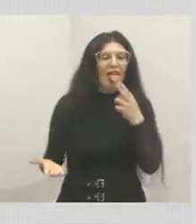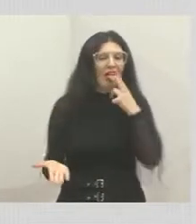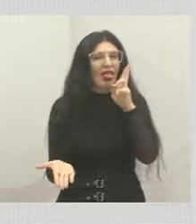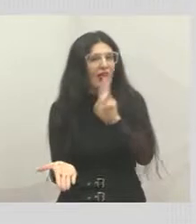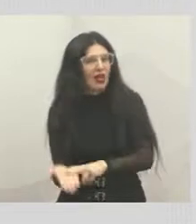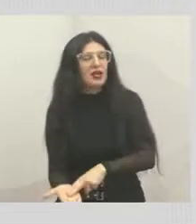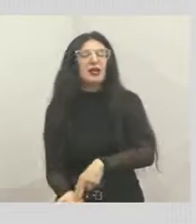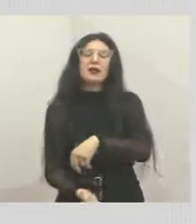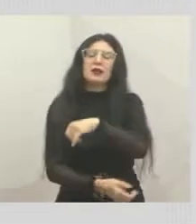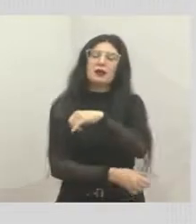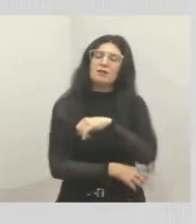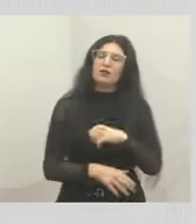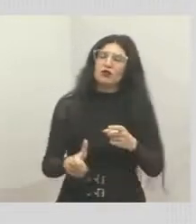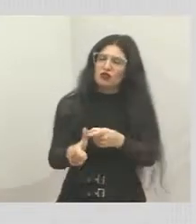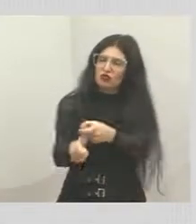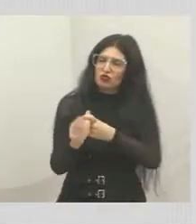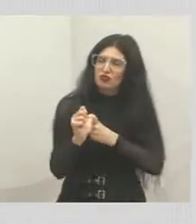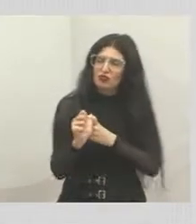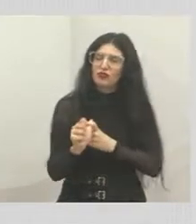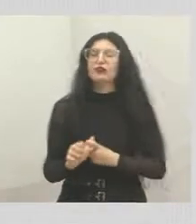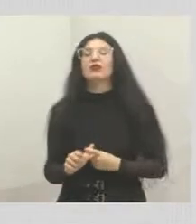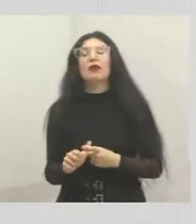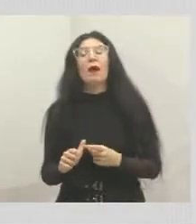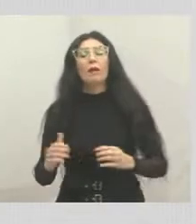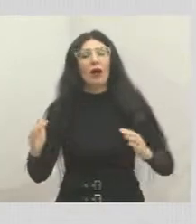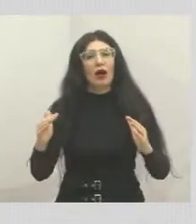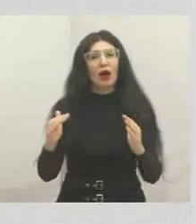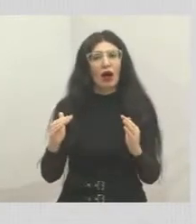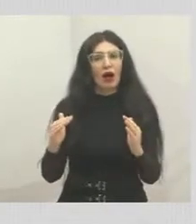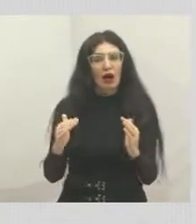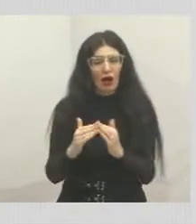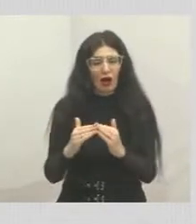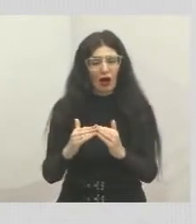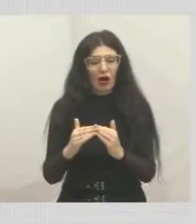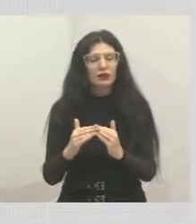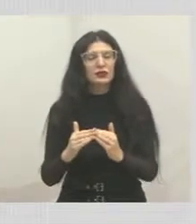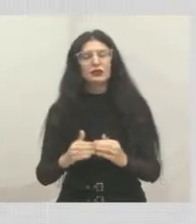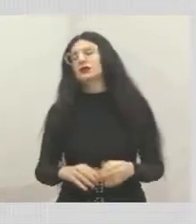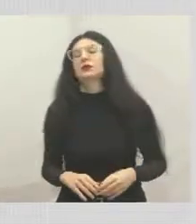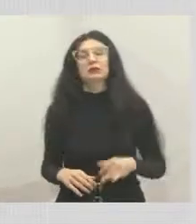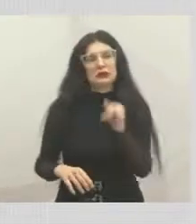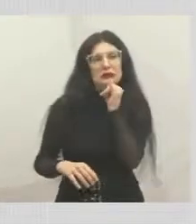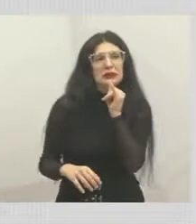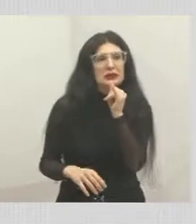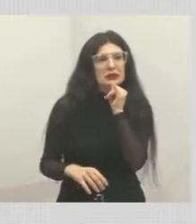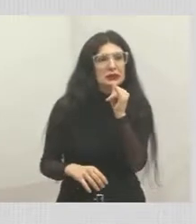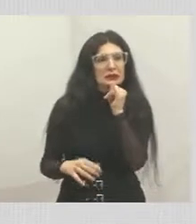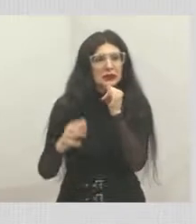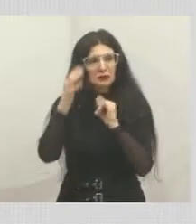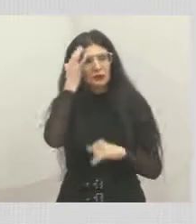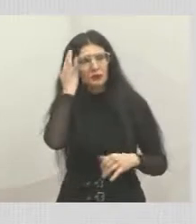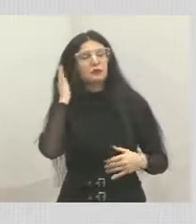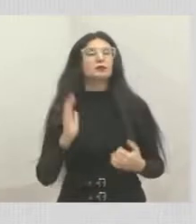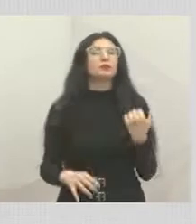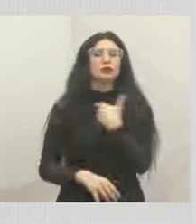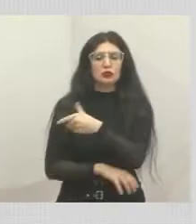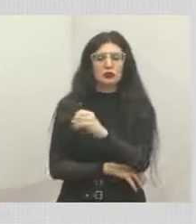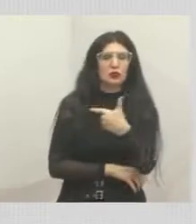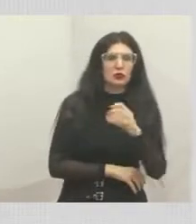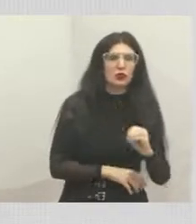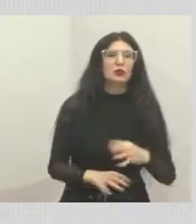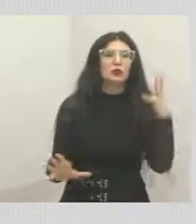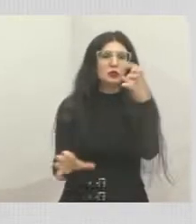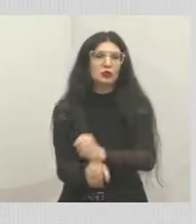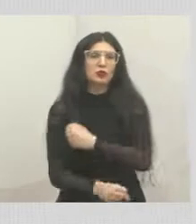IPTU, ITBI, ISS e taxas. Aqui nós temos um valor orçado para 2020 de